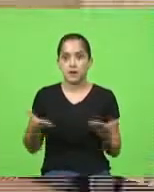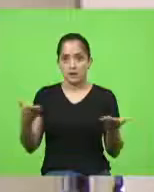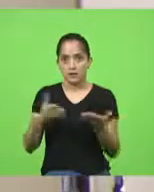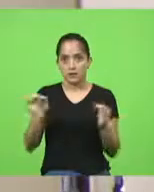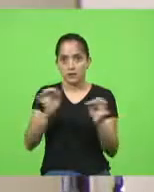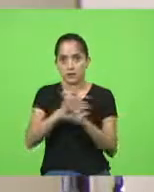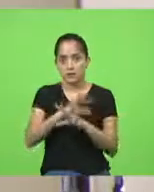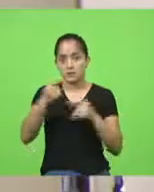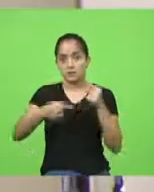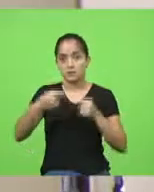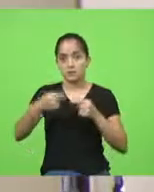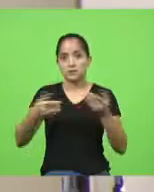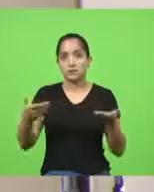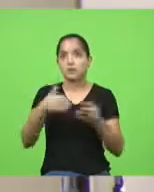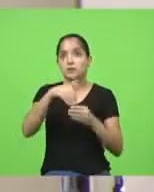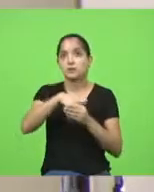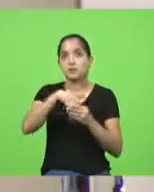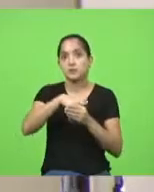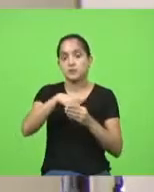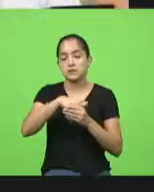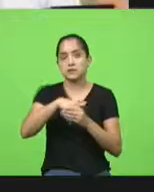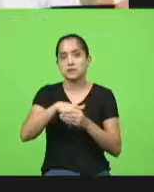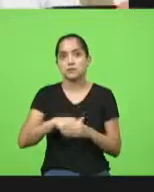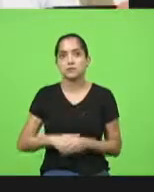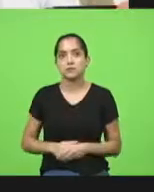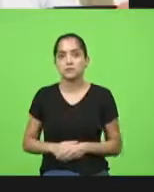Encerrada a discussão, em votação. Sargento Lima.